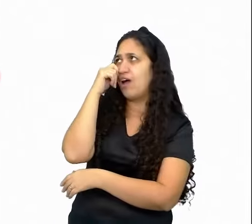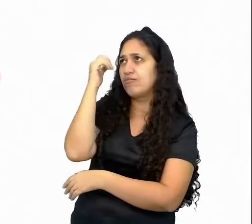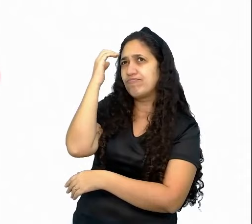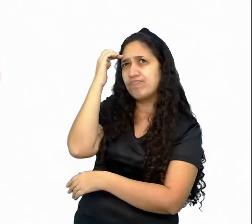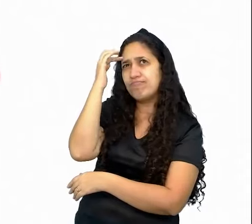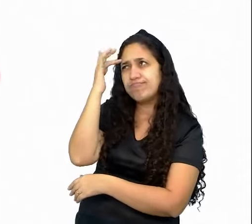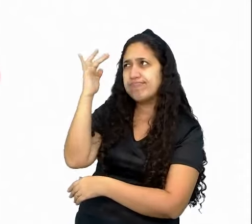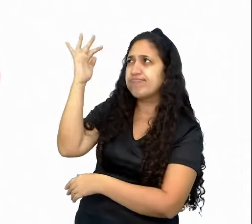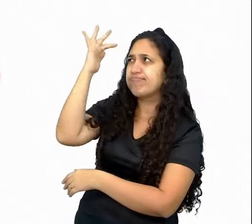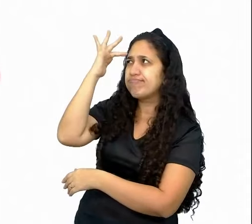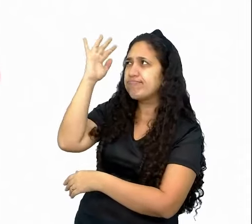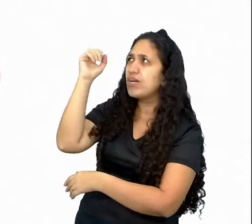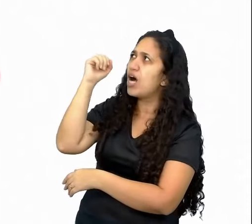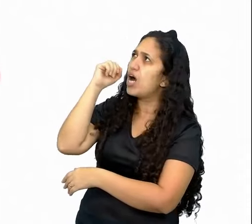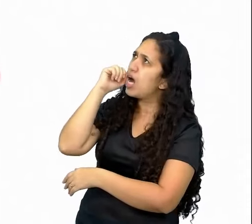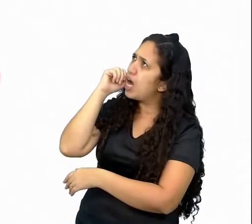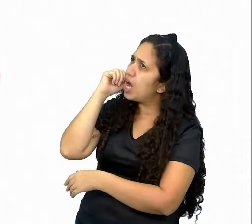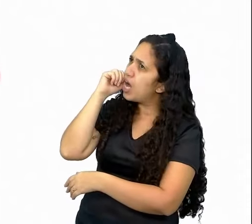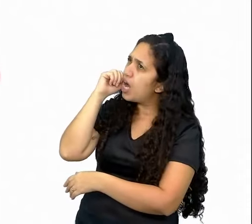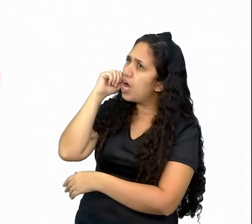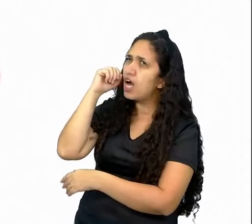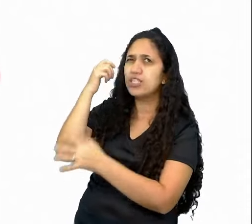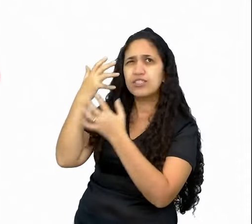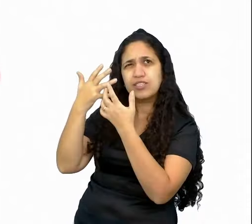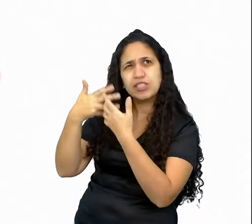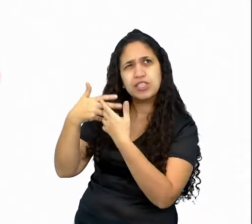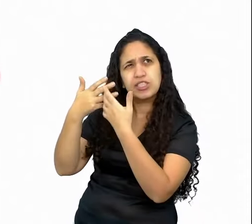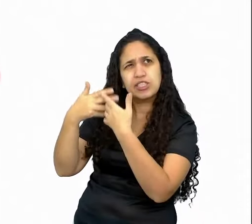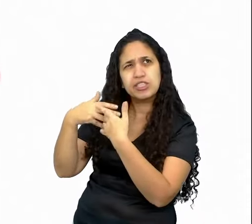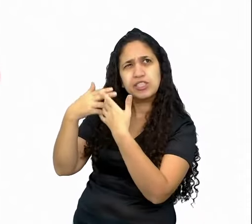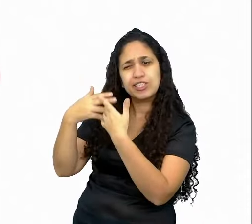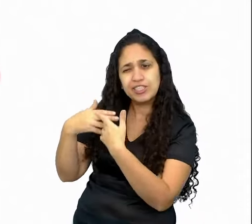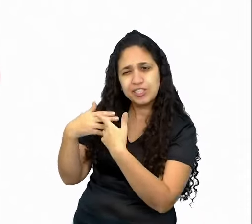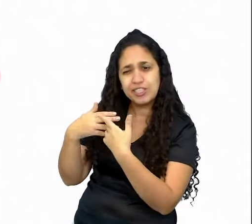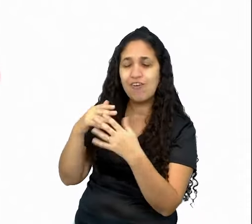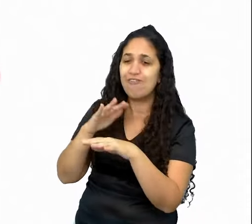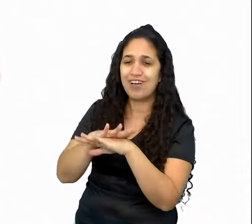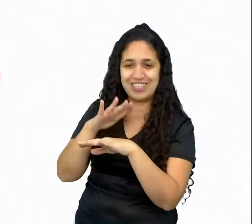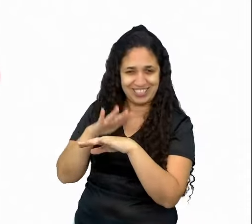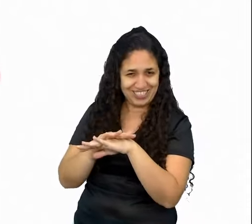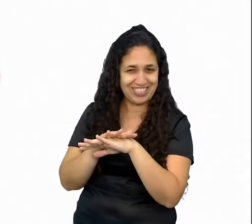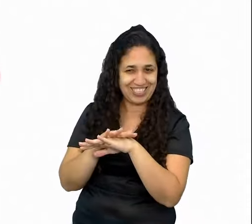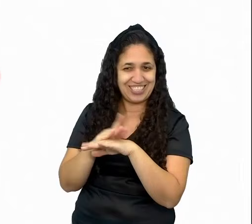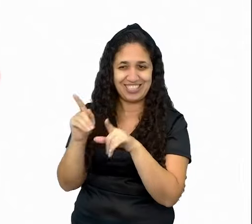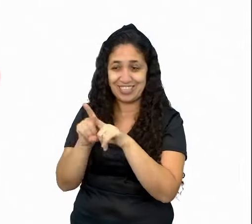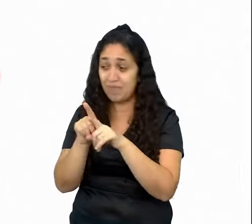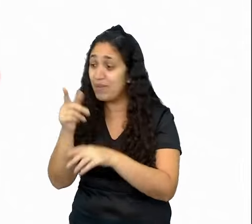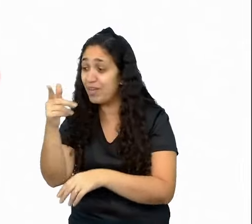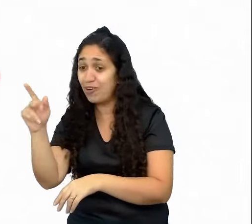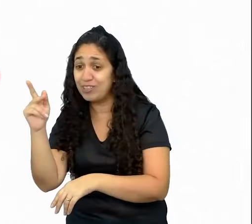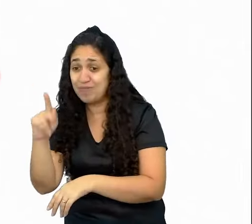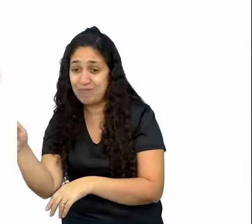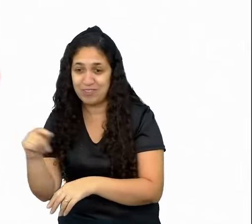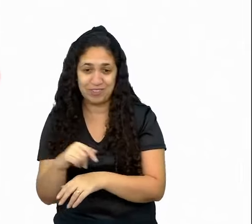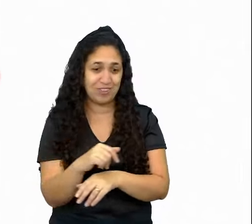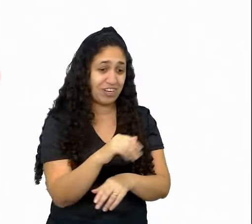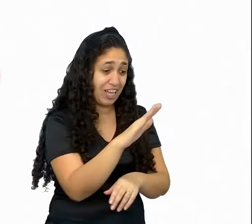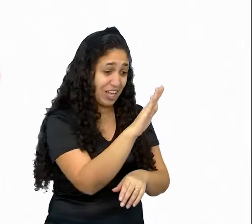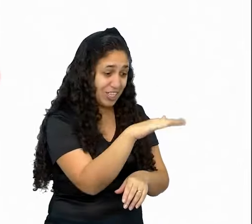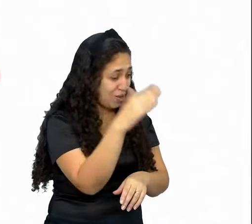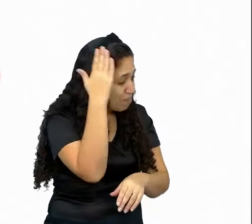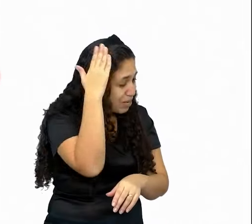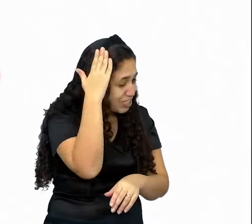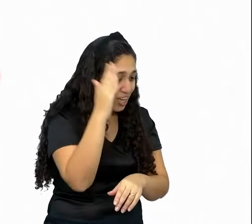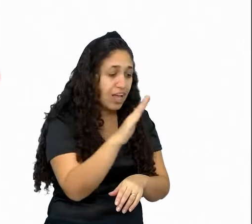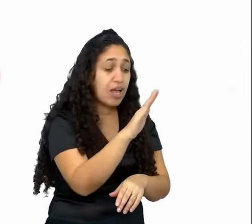faça a atividade, que ele pense, que ele acione dentro aqui, como a professora Constante Camille falava, ela batia assim na cabecinha, é que vocês não estão me